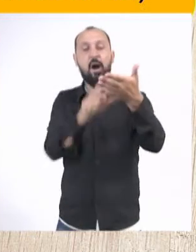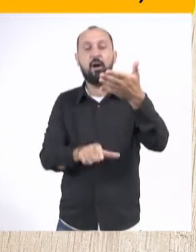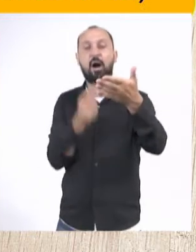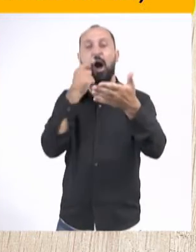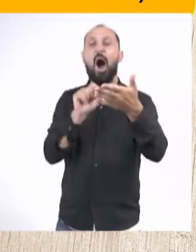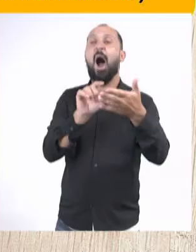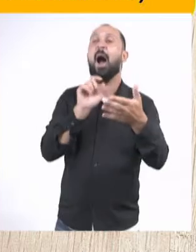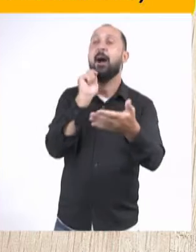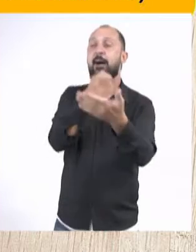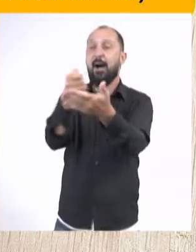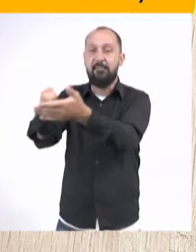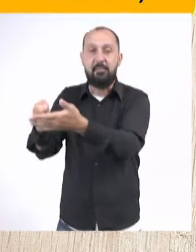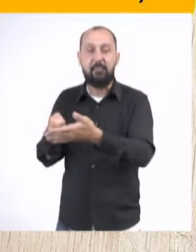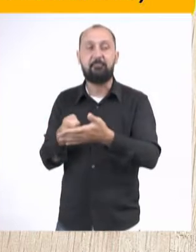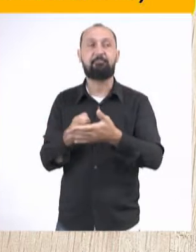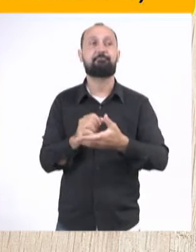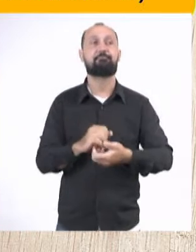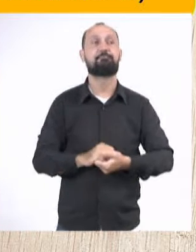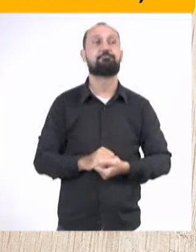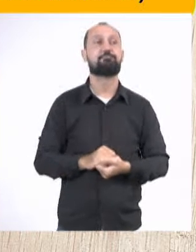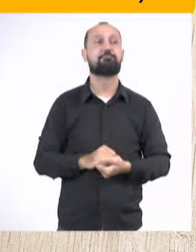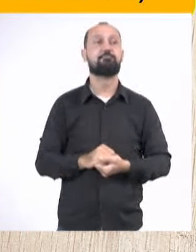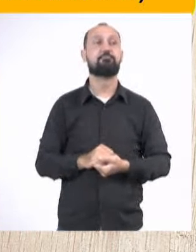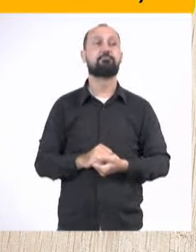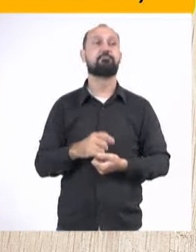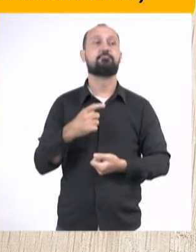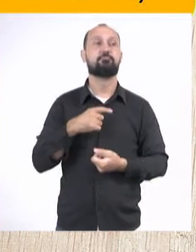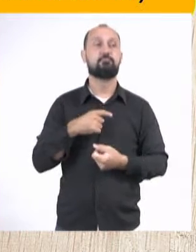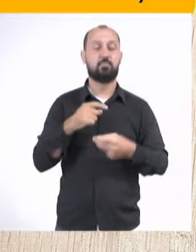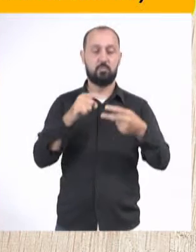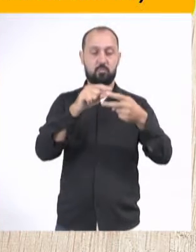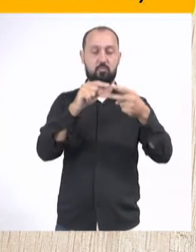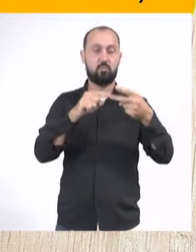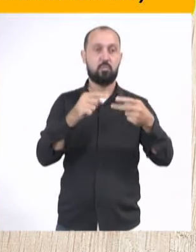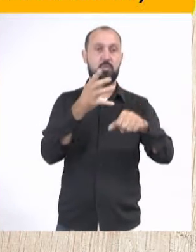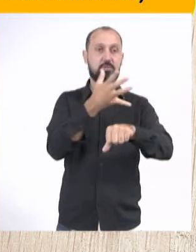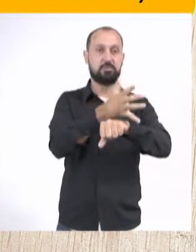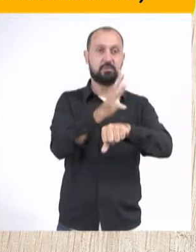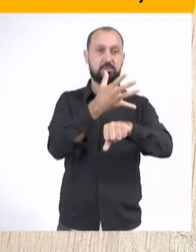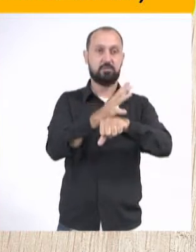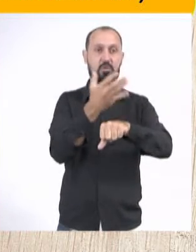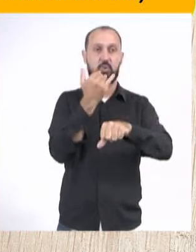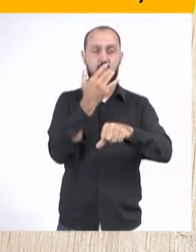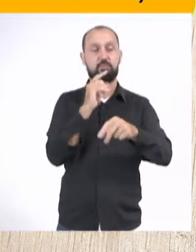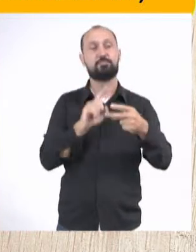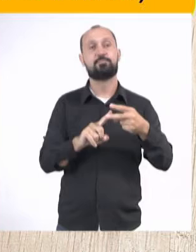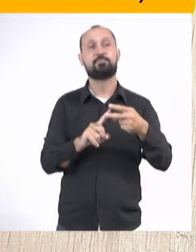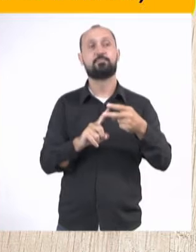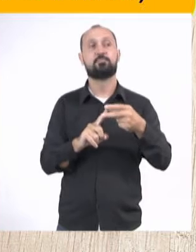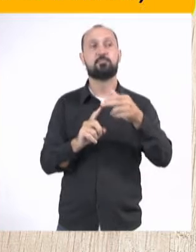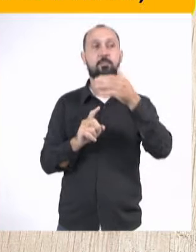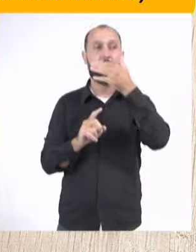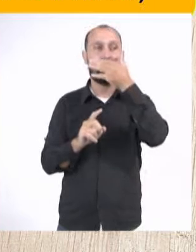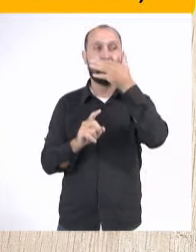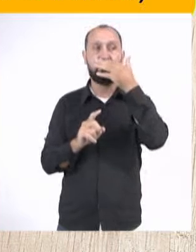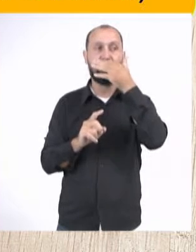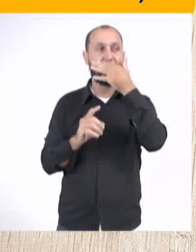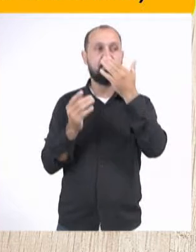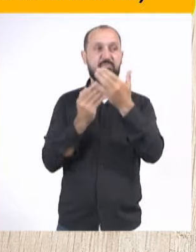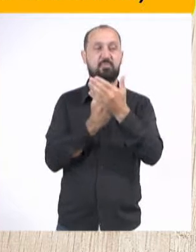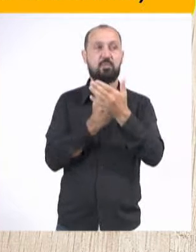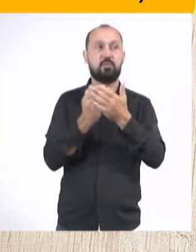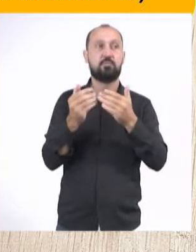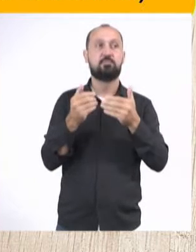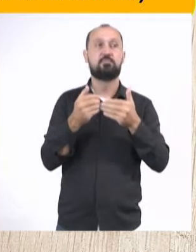dos fornecedores. Além disso, nós temos 2 estagiárias de nutrição. Já estamos na iminência de contratação